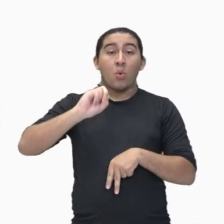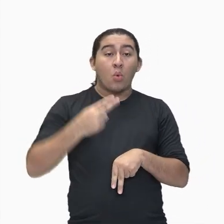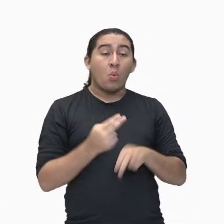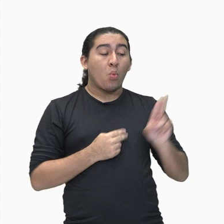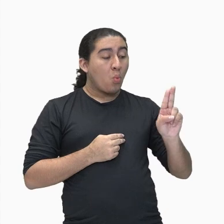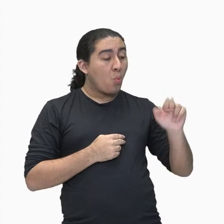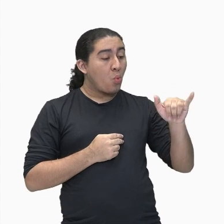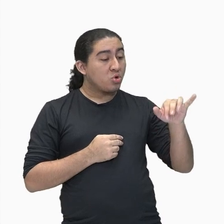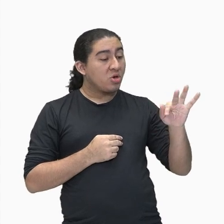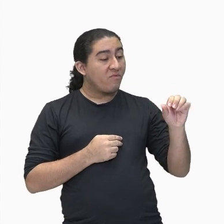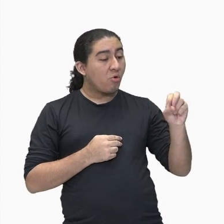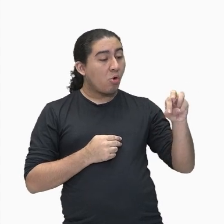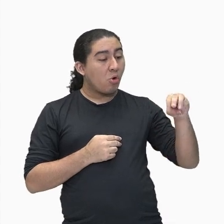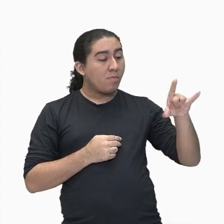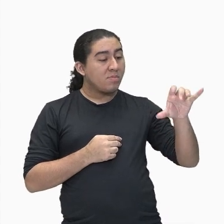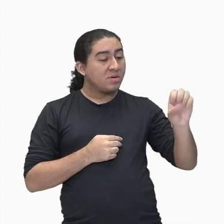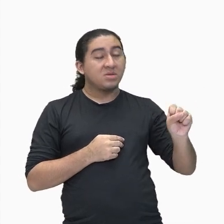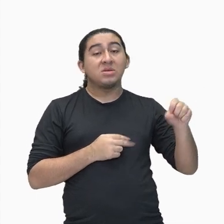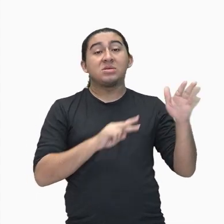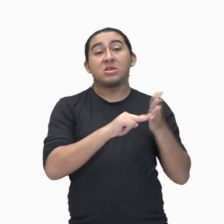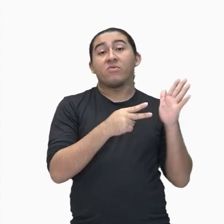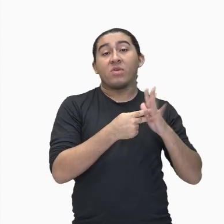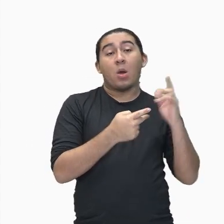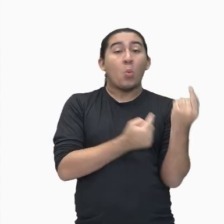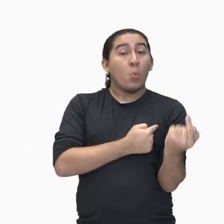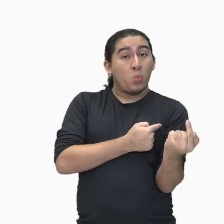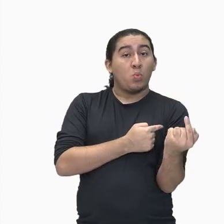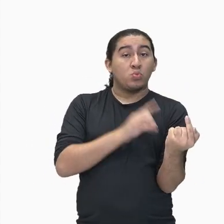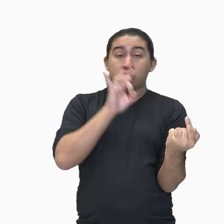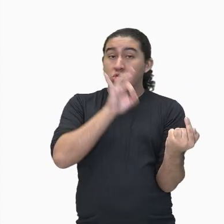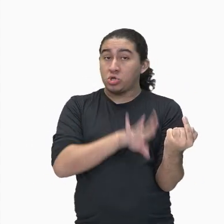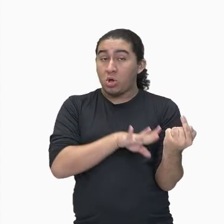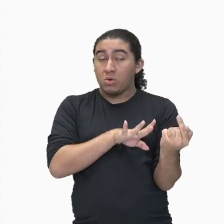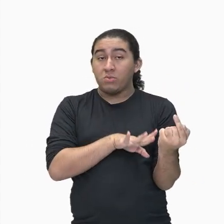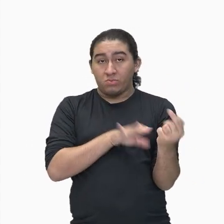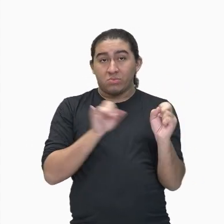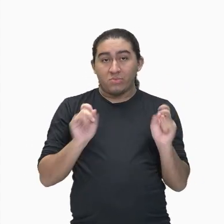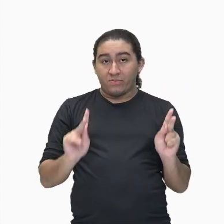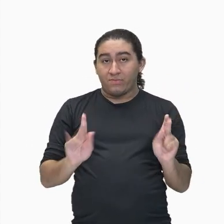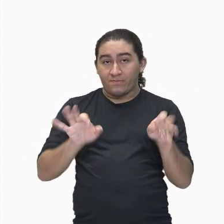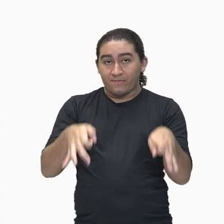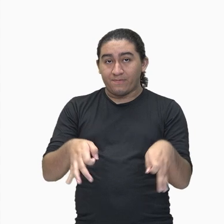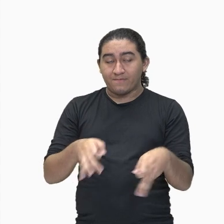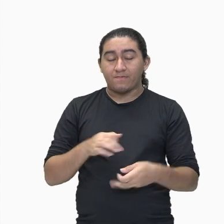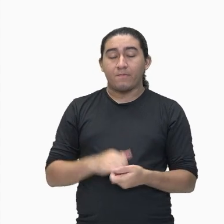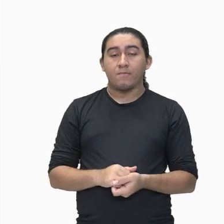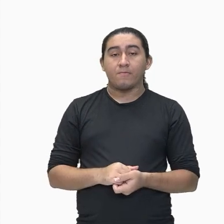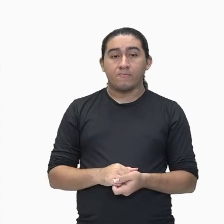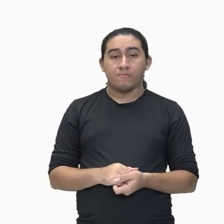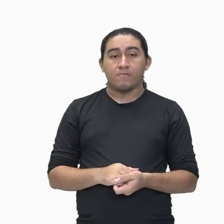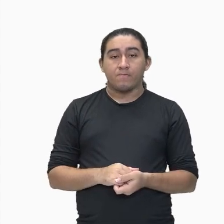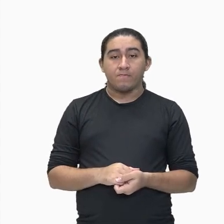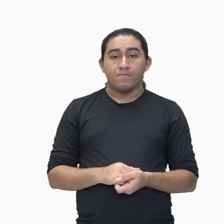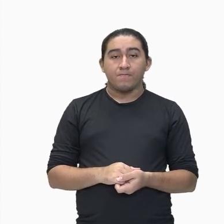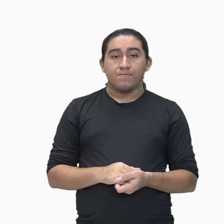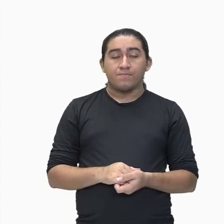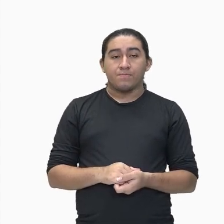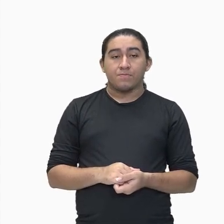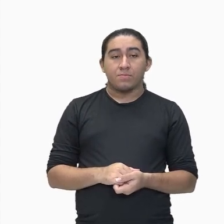vem de único, né? Então, vai ter uma única forma. Os